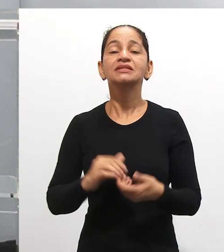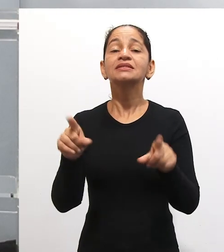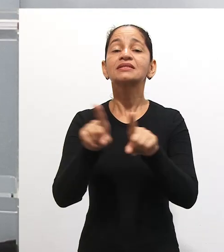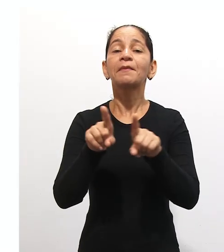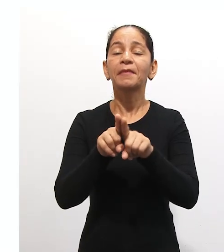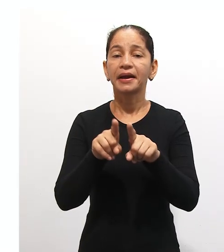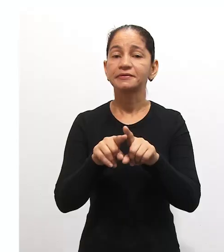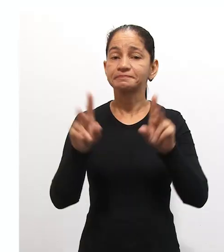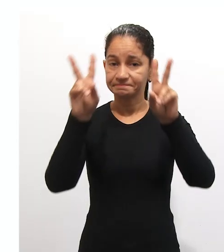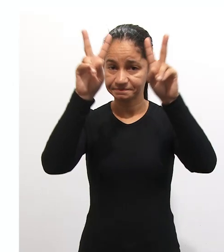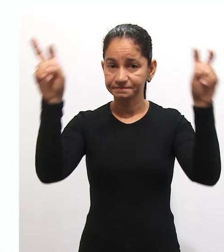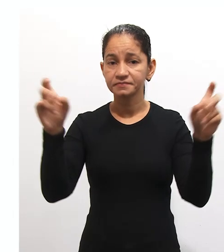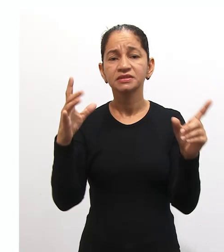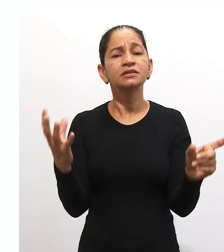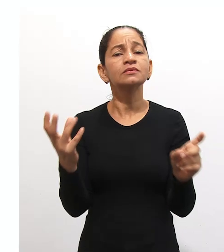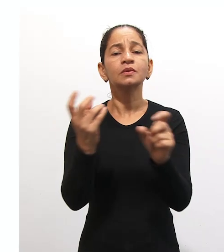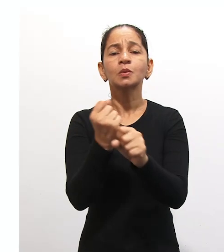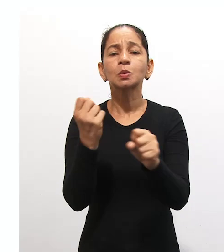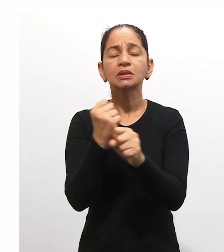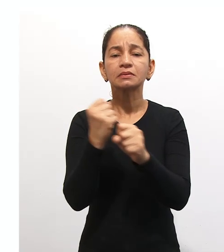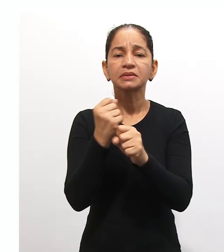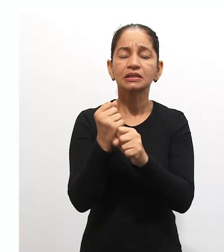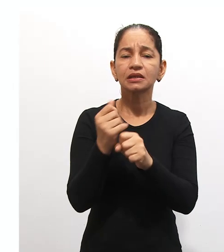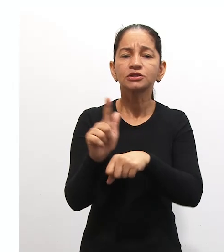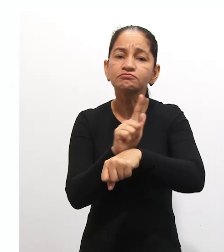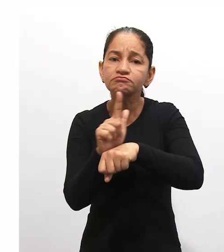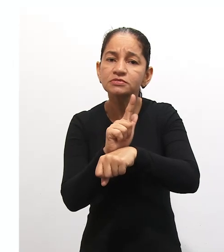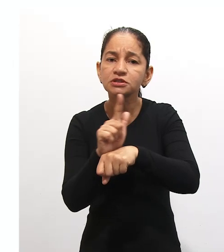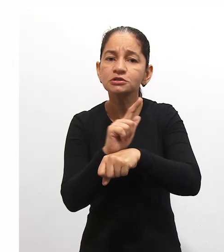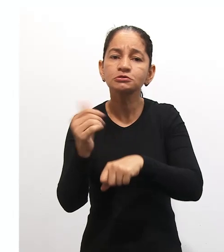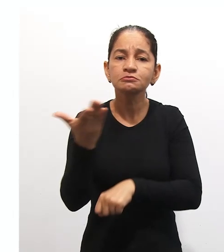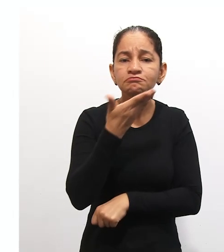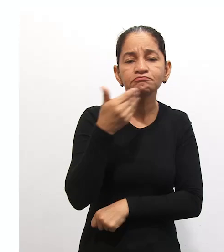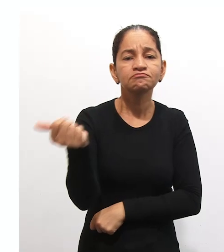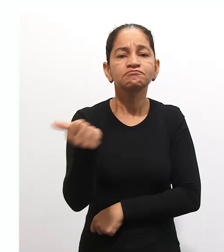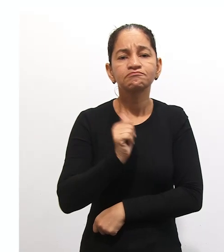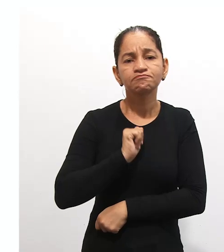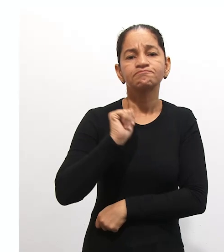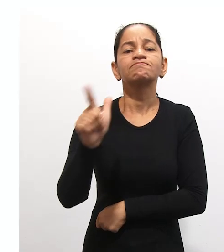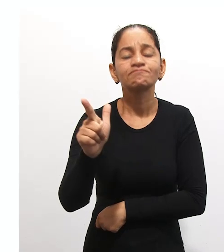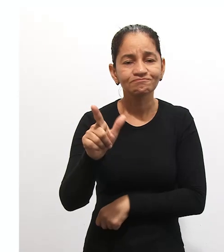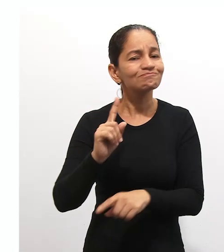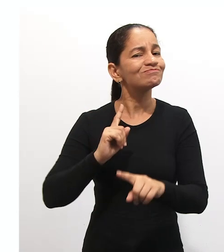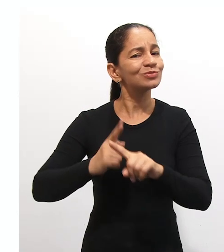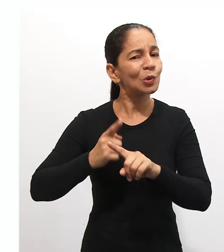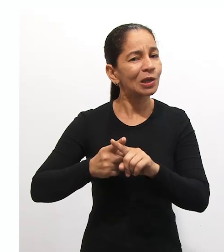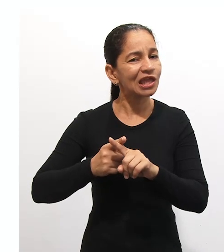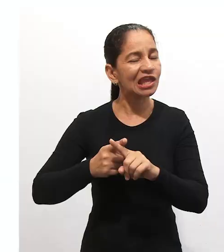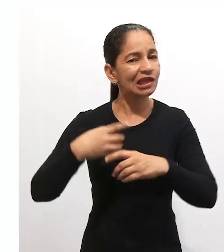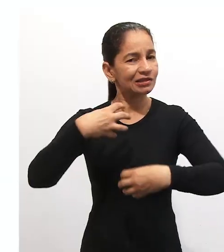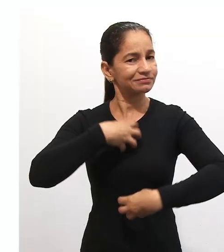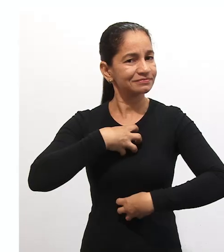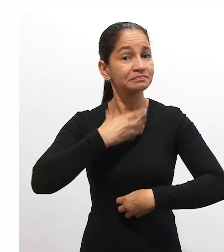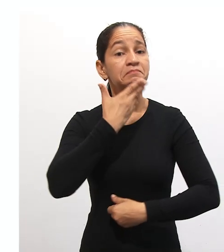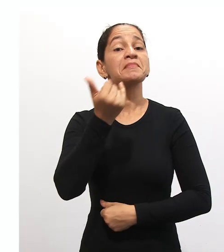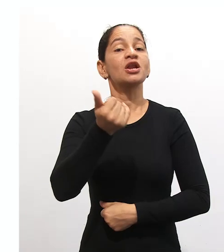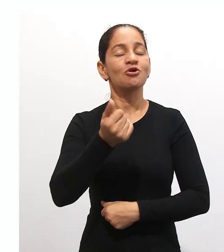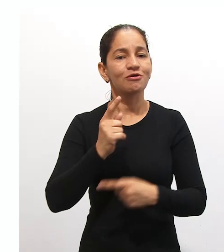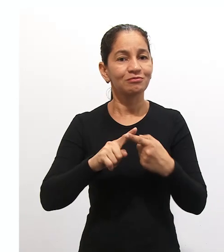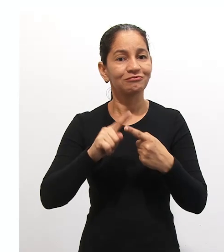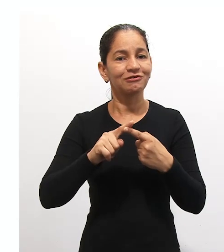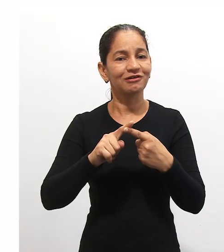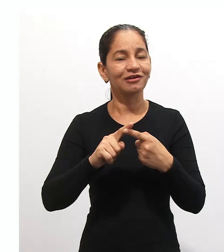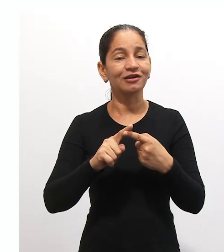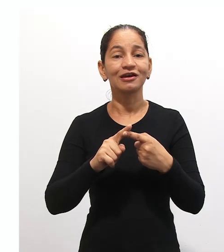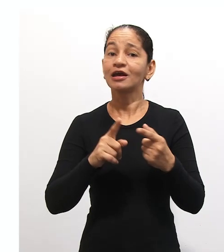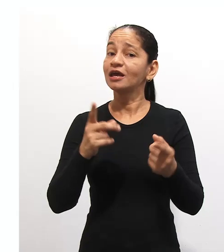Então, a contabilidade gerencial como vantagem competitiva. Quando bem aplicada, a contabilidade gerencial se torna uma